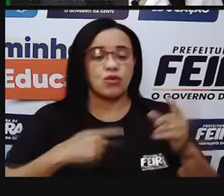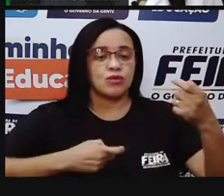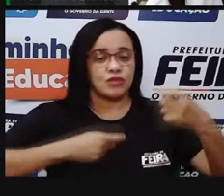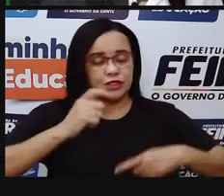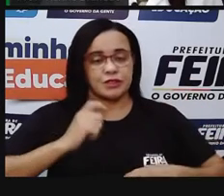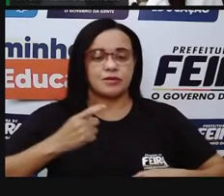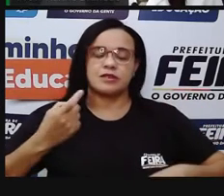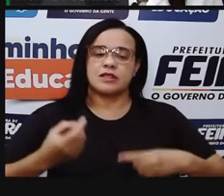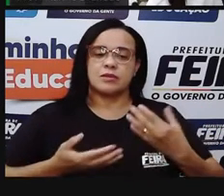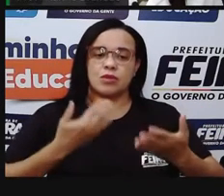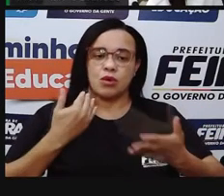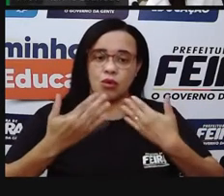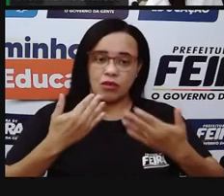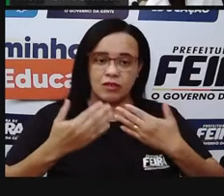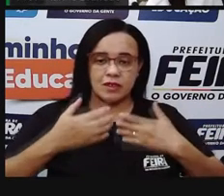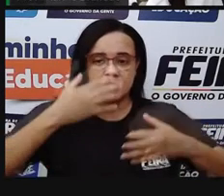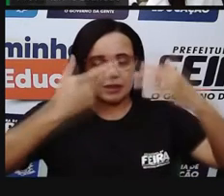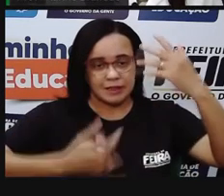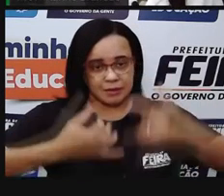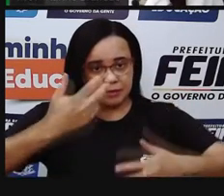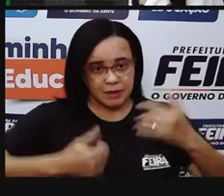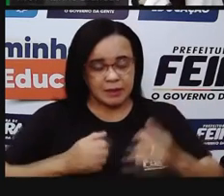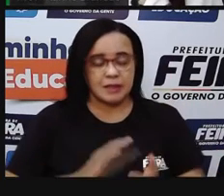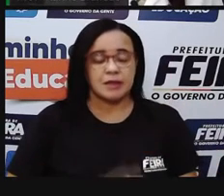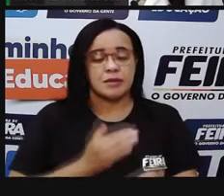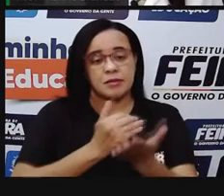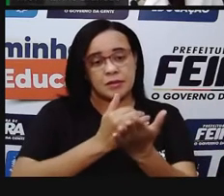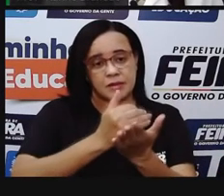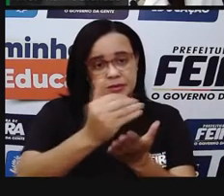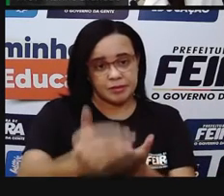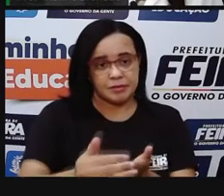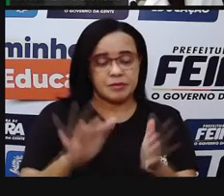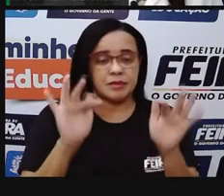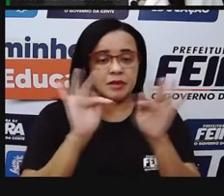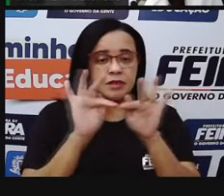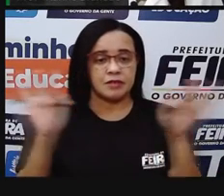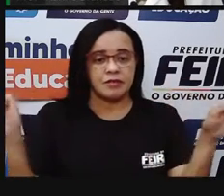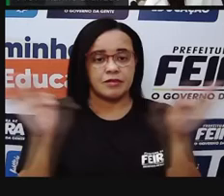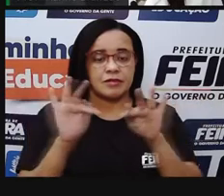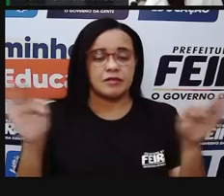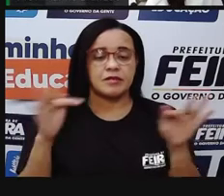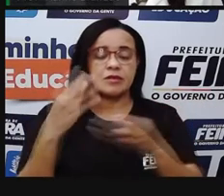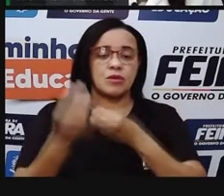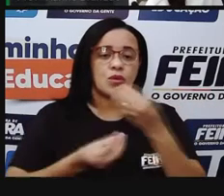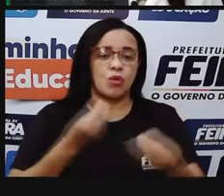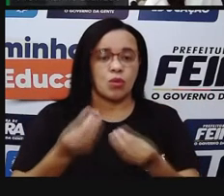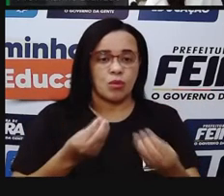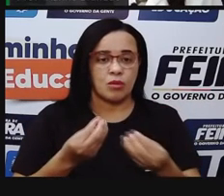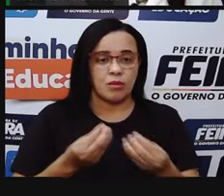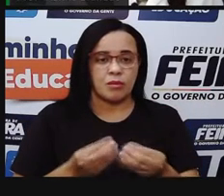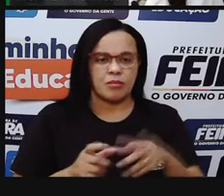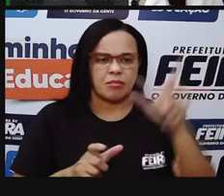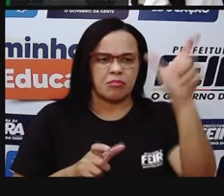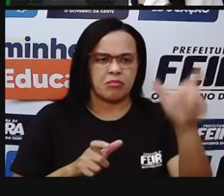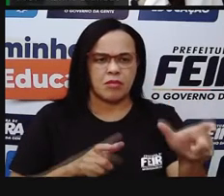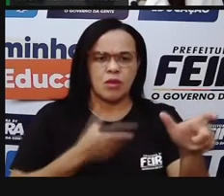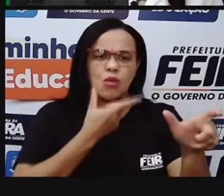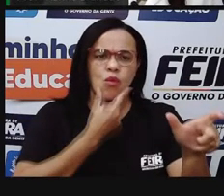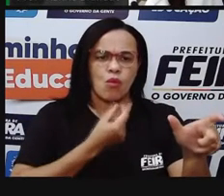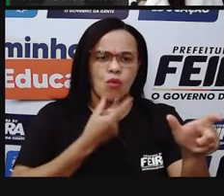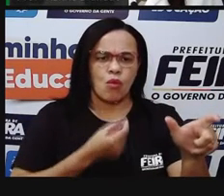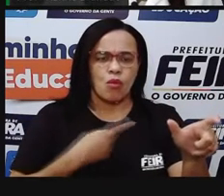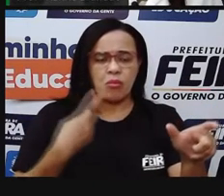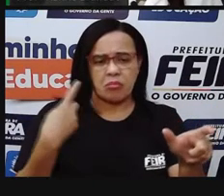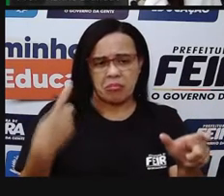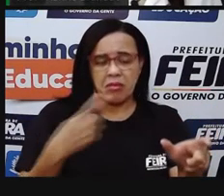eu trago essa frase, né, de Blaise Pascal: o homem não é o único animal que pensa, entretanto, é o único